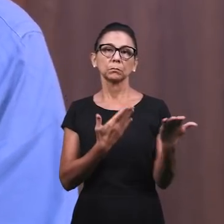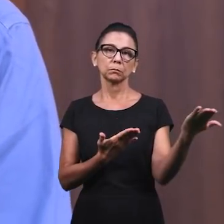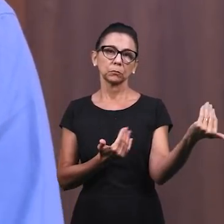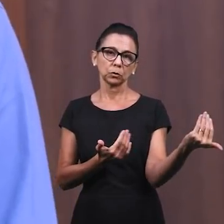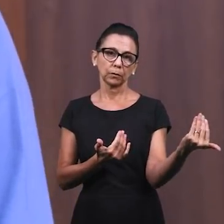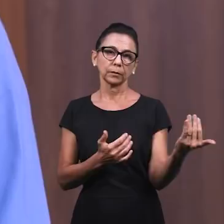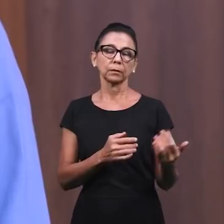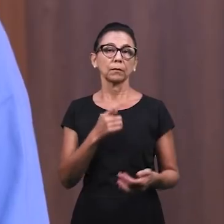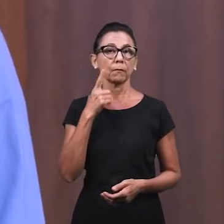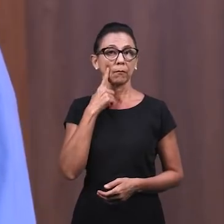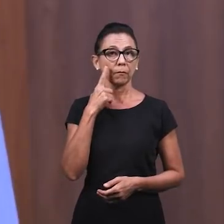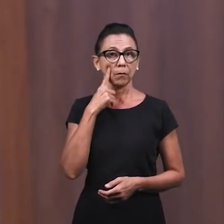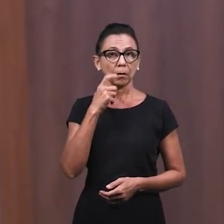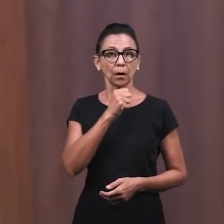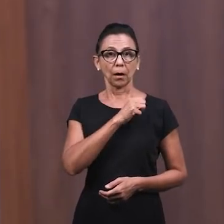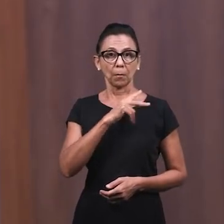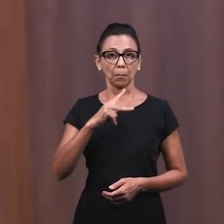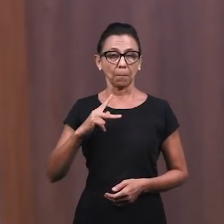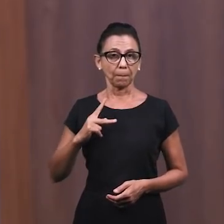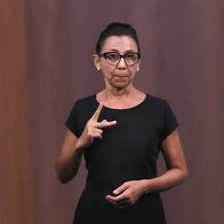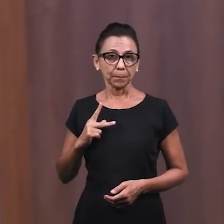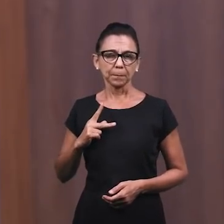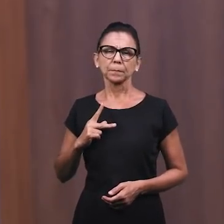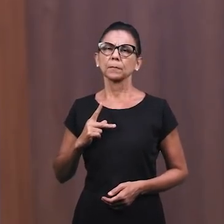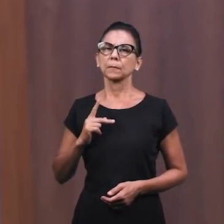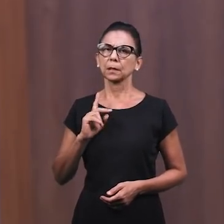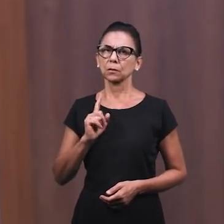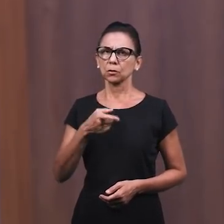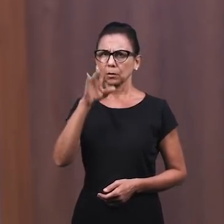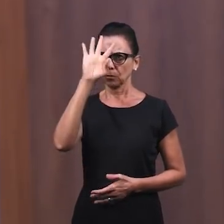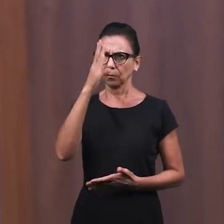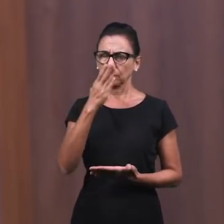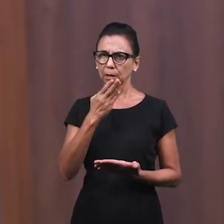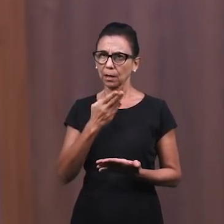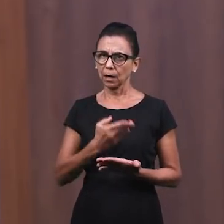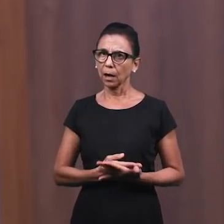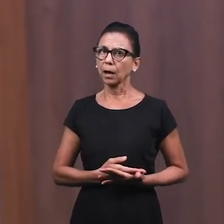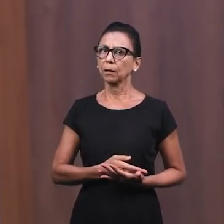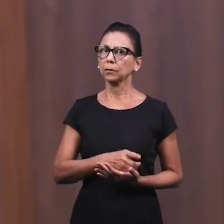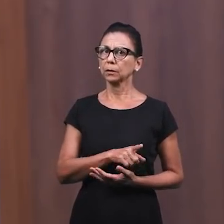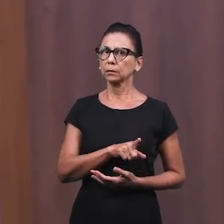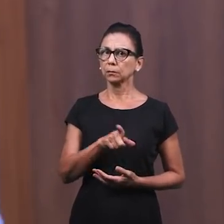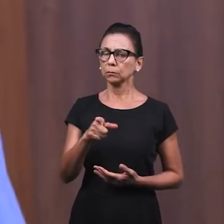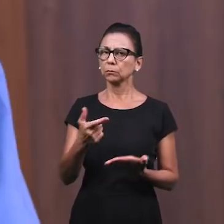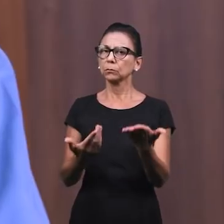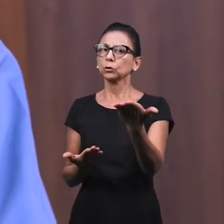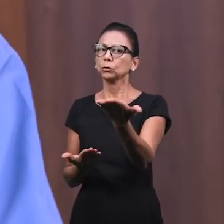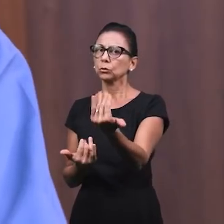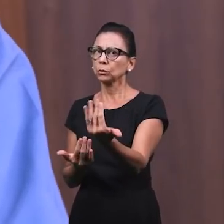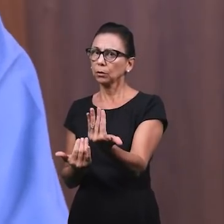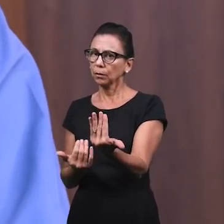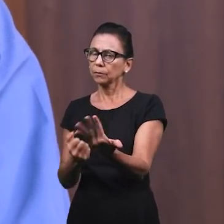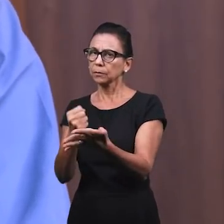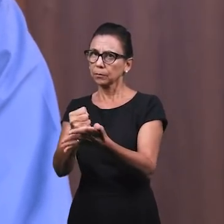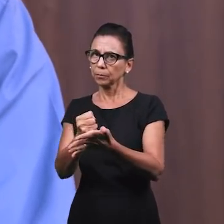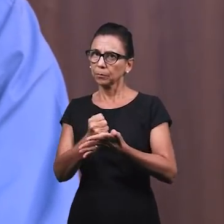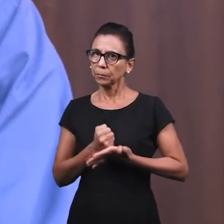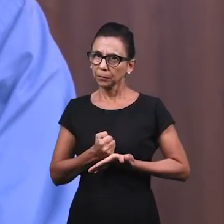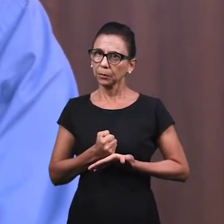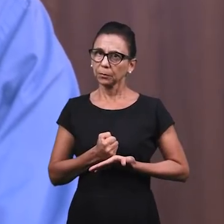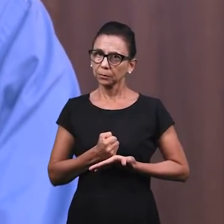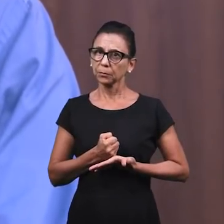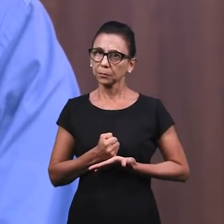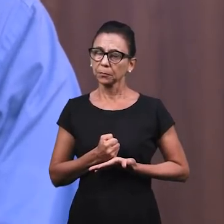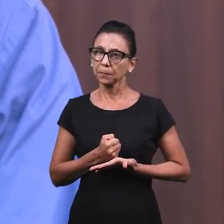jovens. Veja, os apóstolos ali já contavam com jovens. E entender